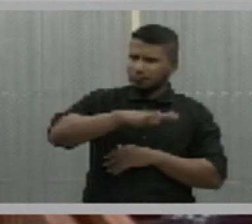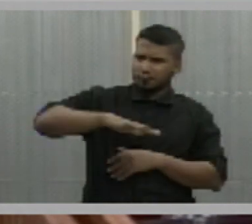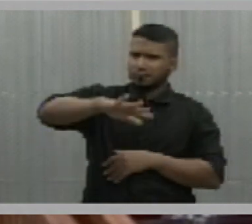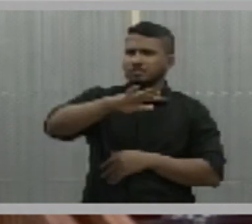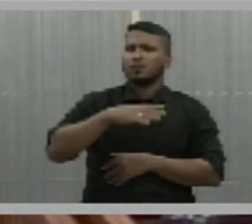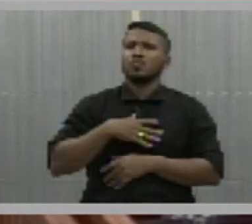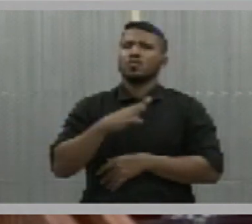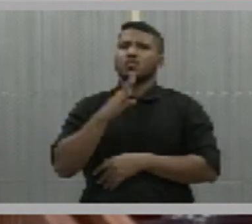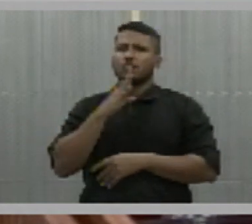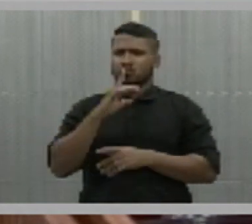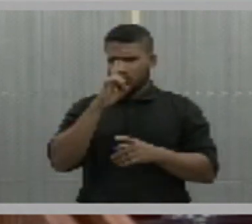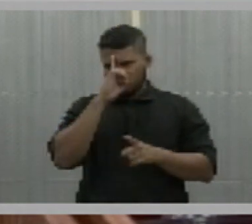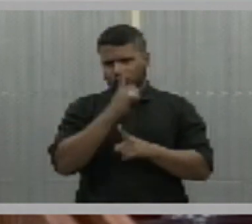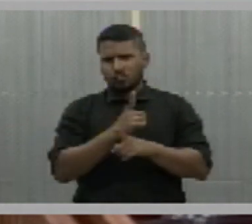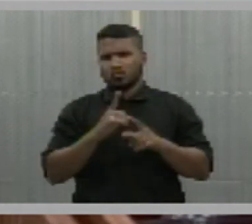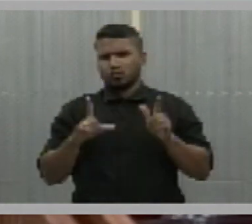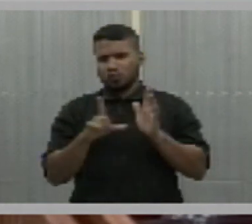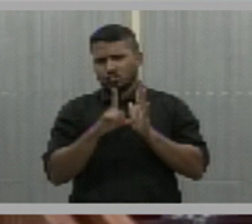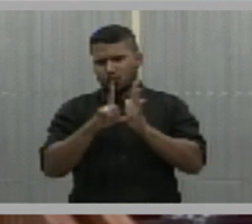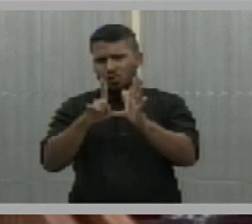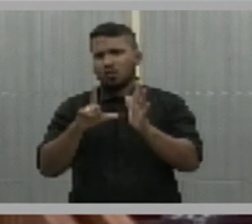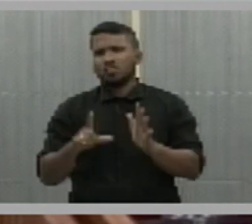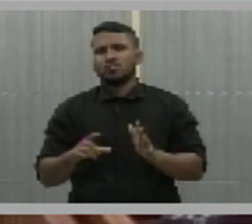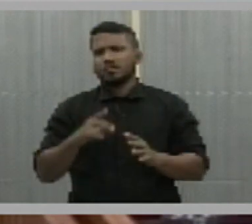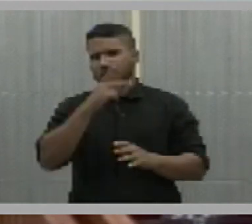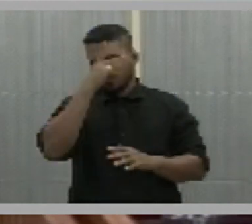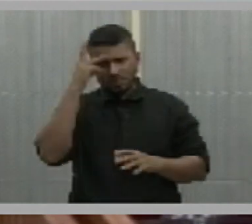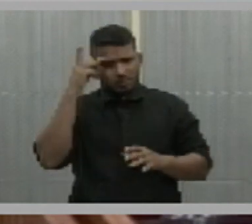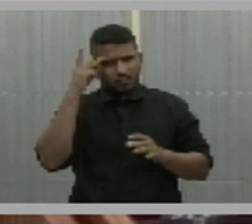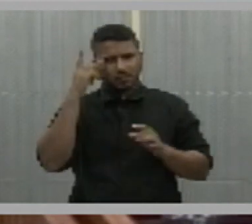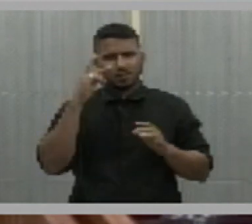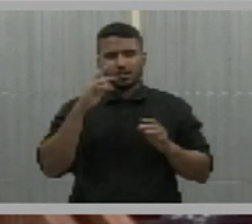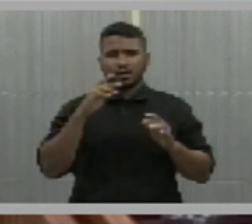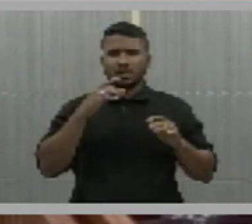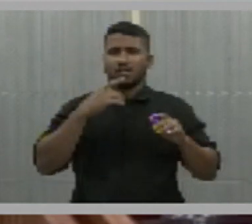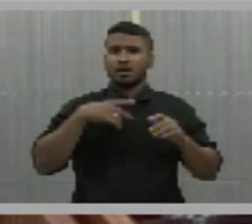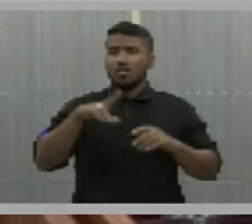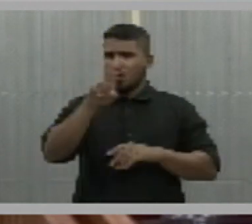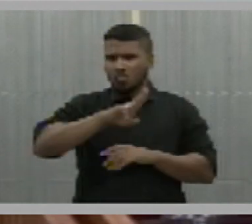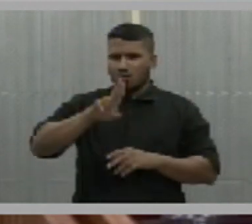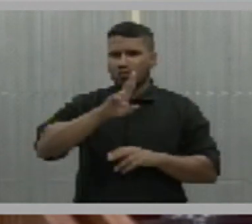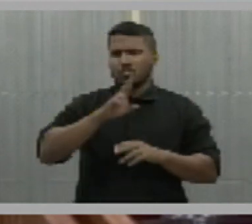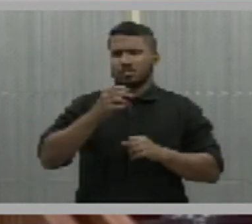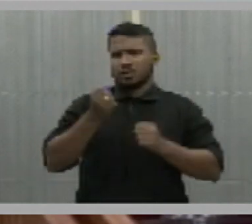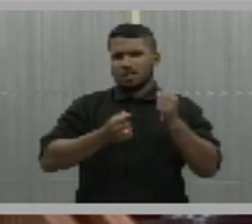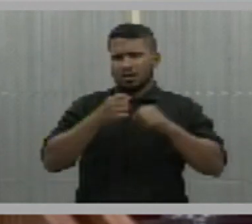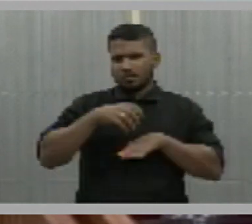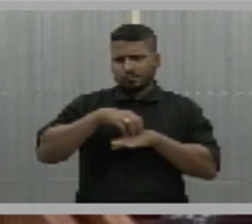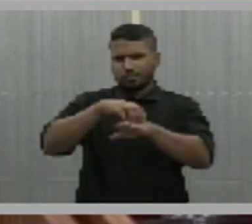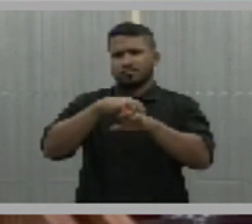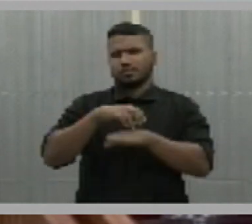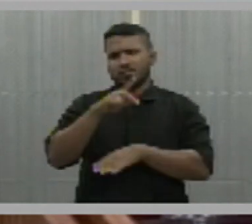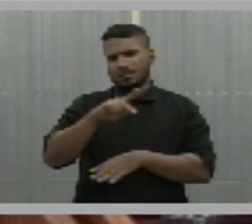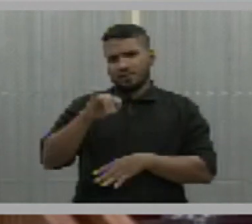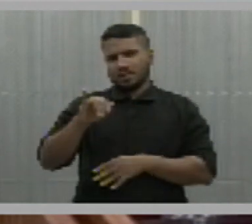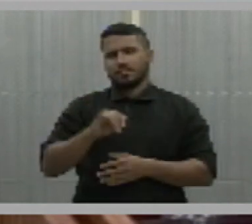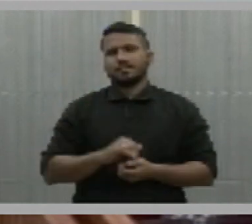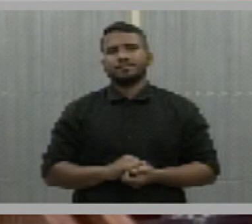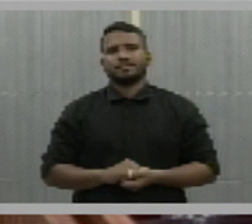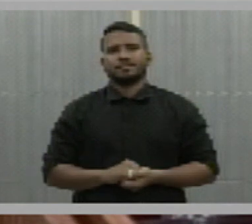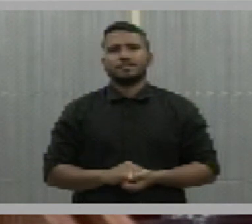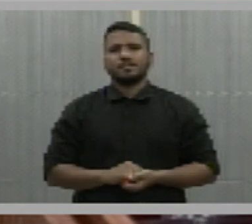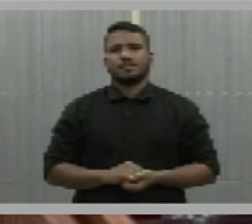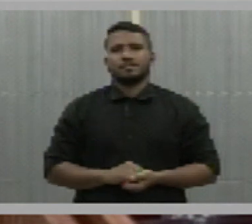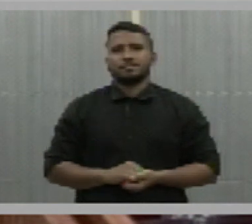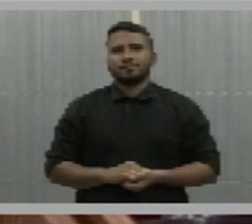os comerciantes, as pessoas que trafegam naquela rodovia, naquela PI.